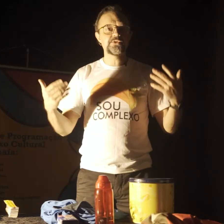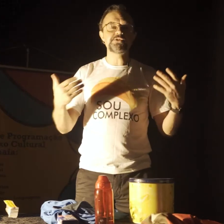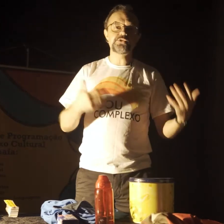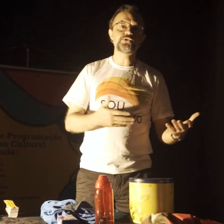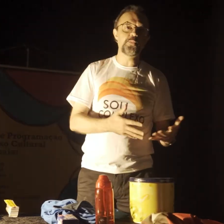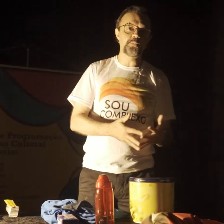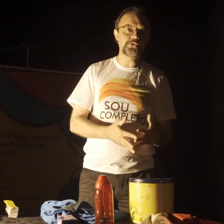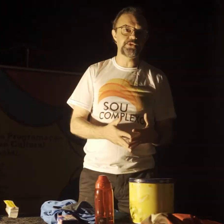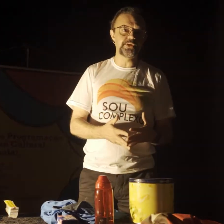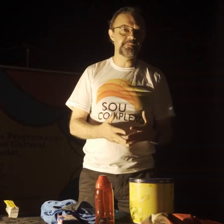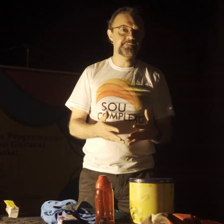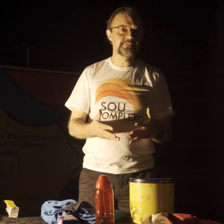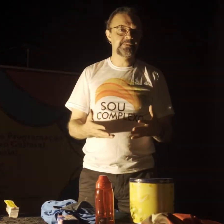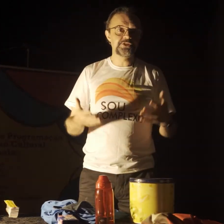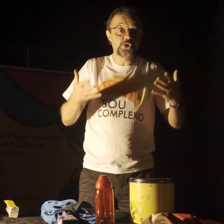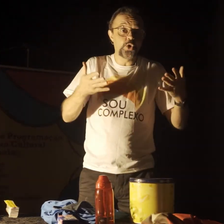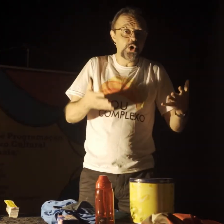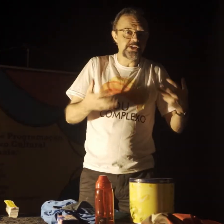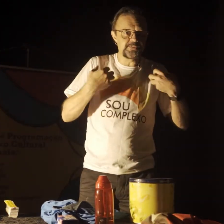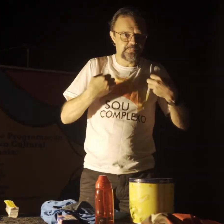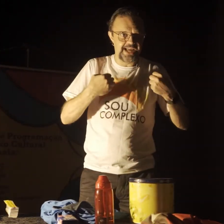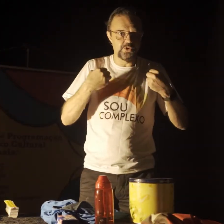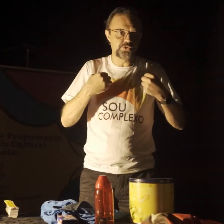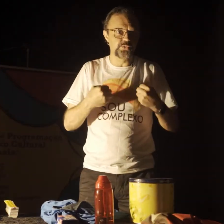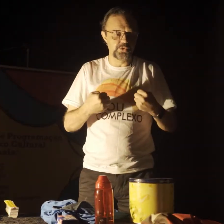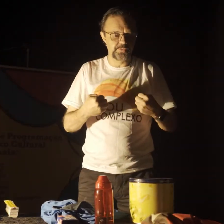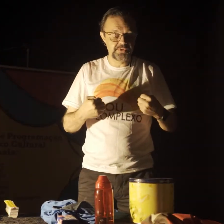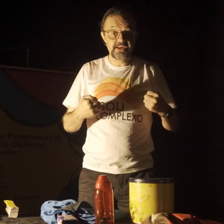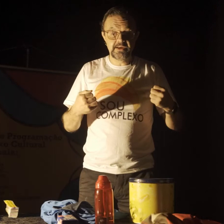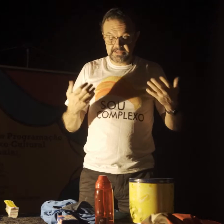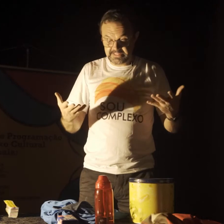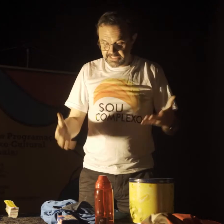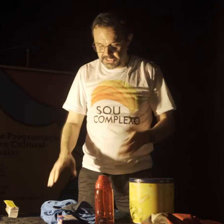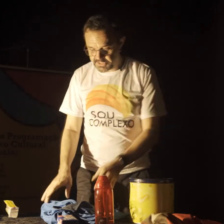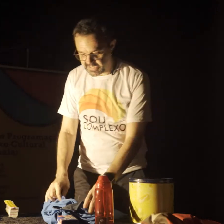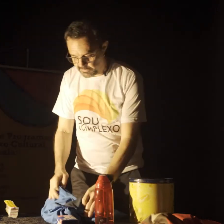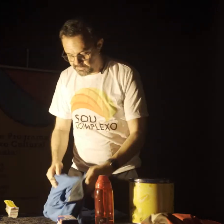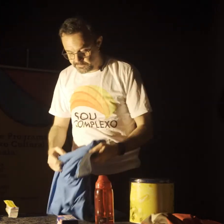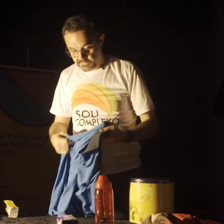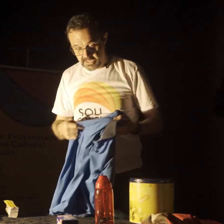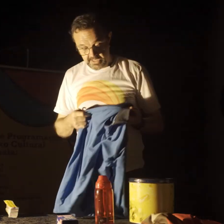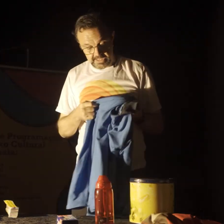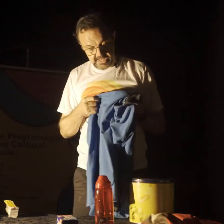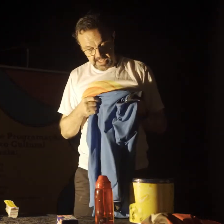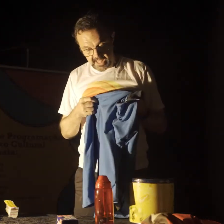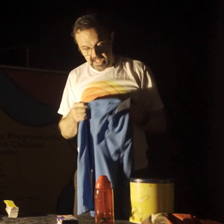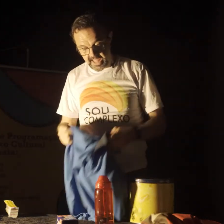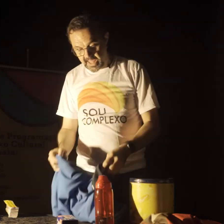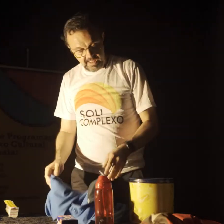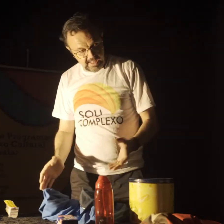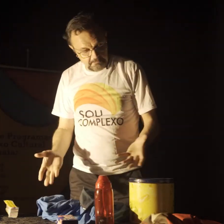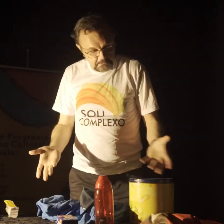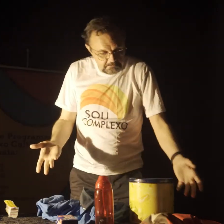98% das cores que o Sol proporciona, de cores para o nosso olho. Se a gente sabe que